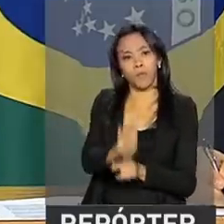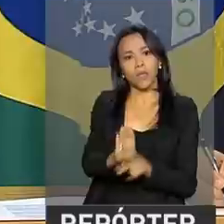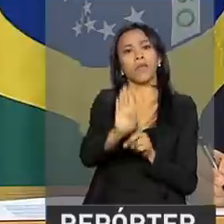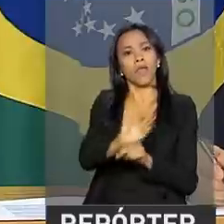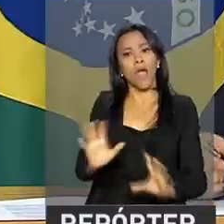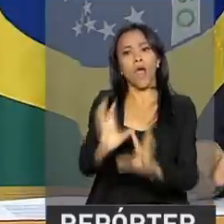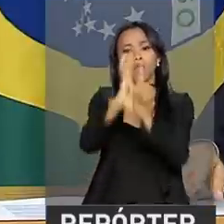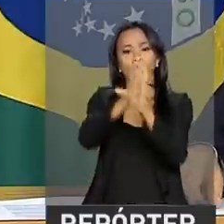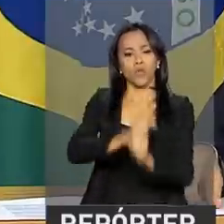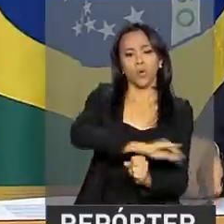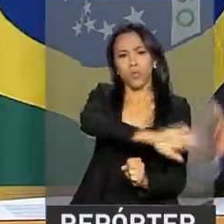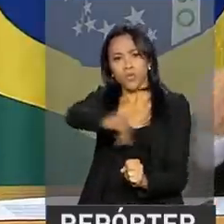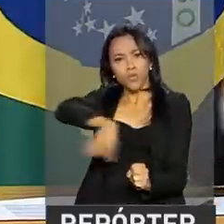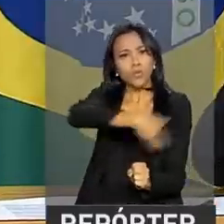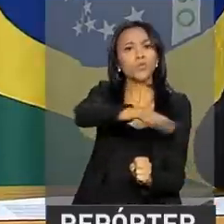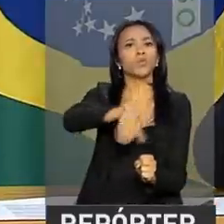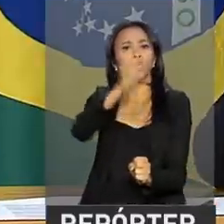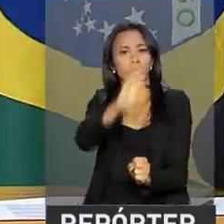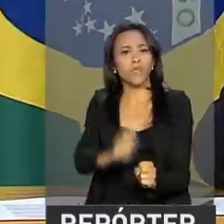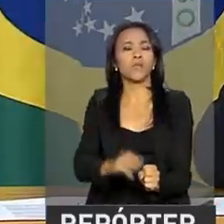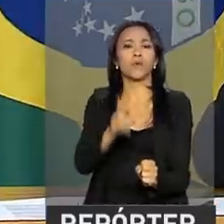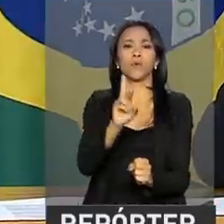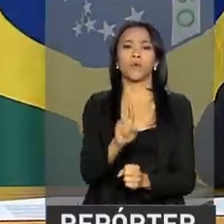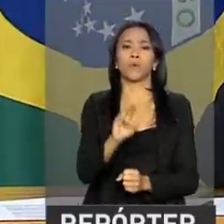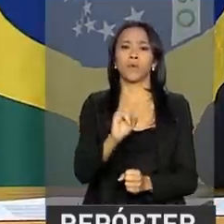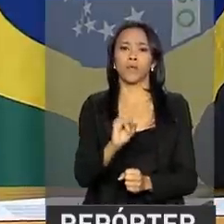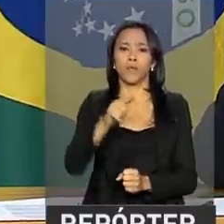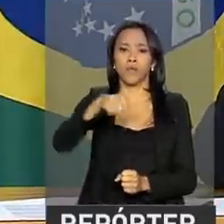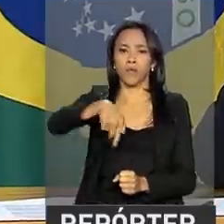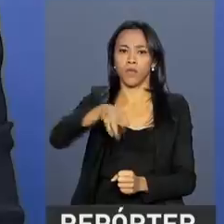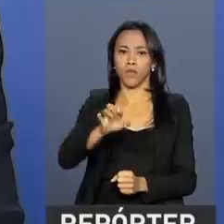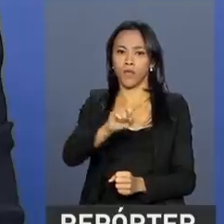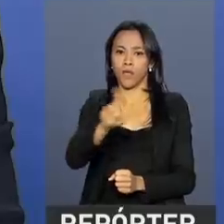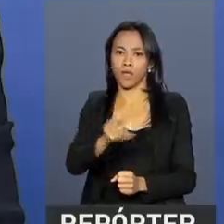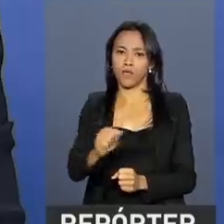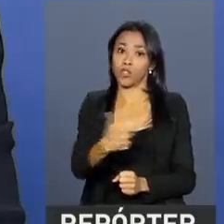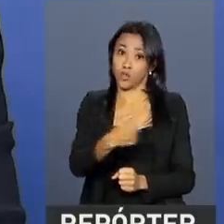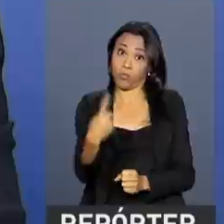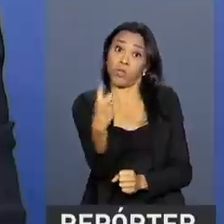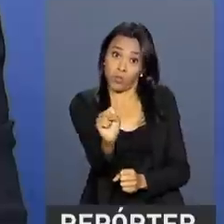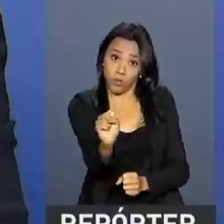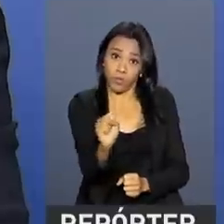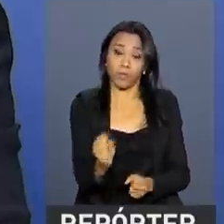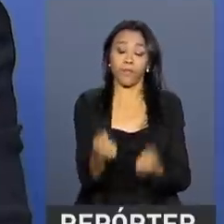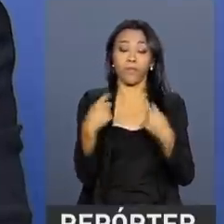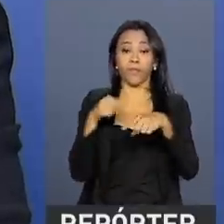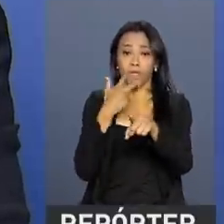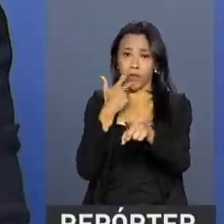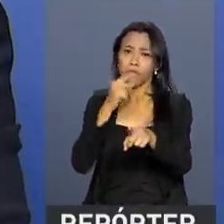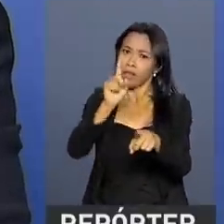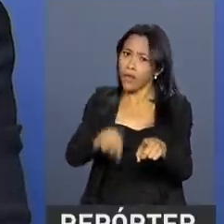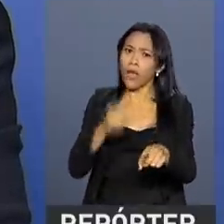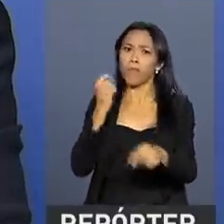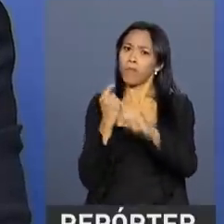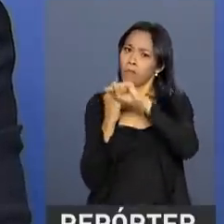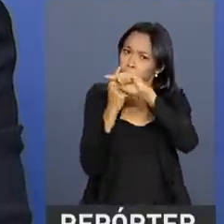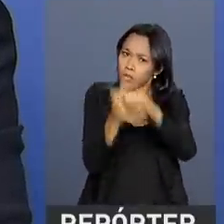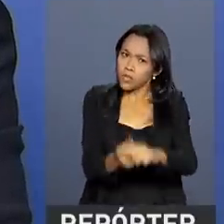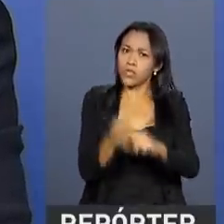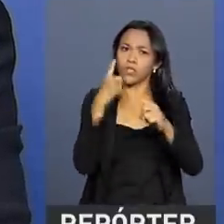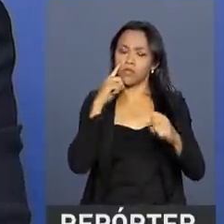a soma dos bens e riquezas produzidas pelo país em 2018 é um quadro positivo resultado